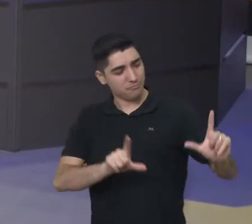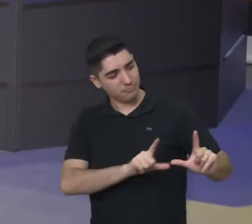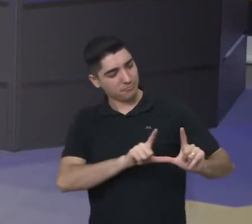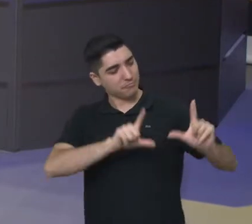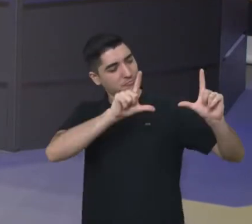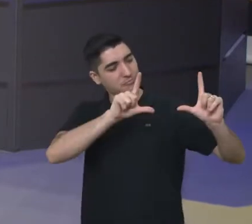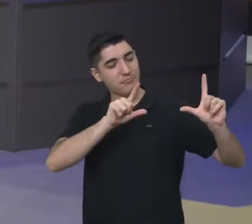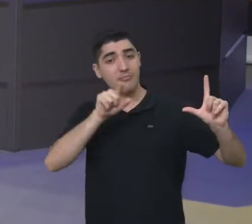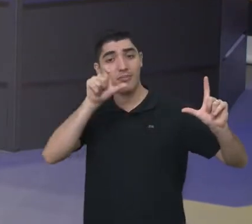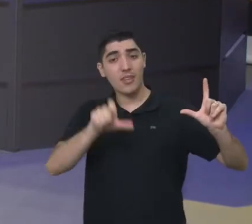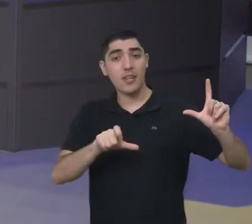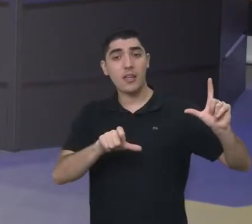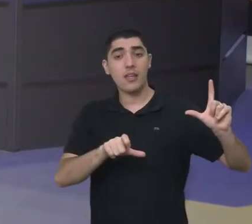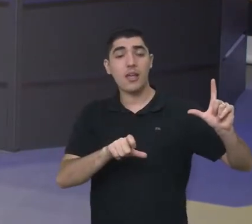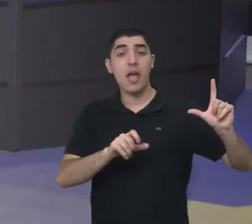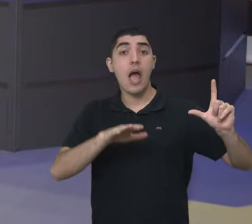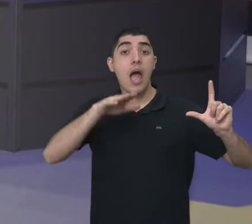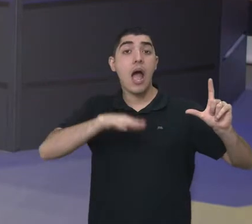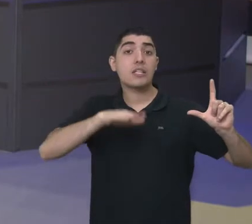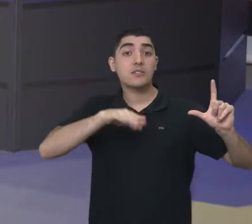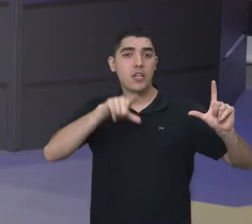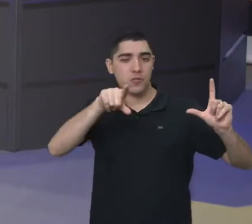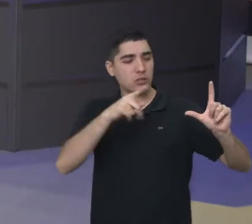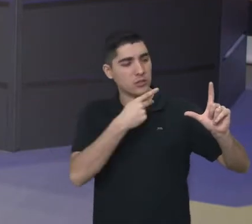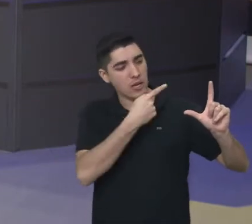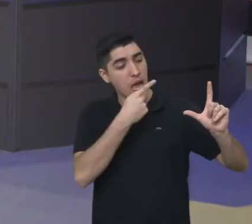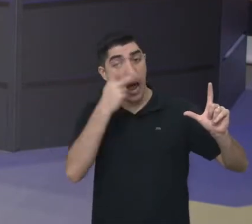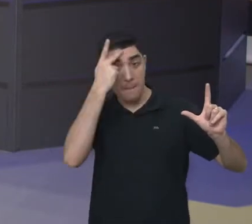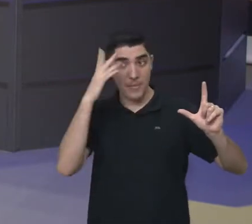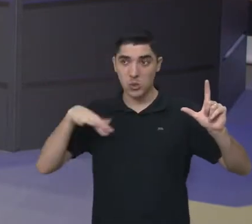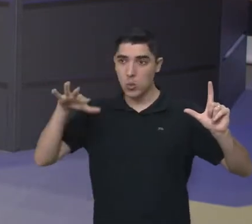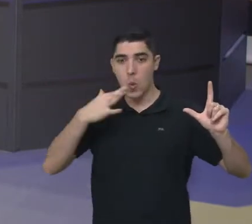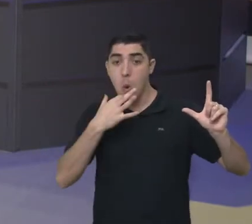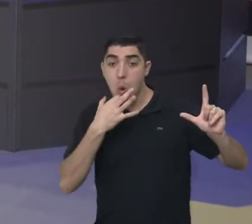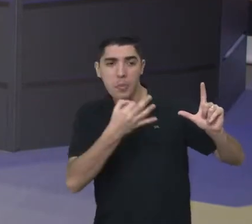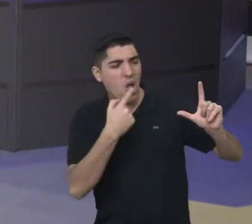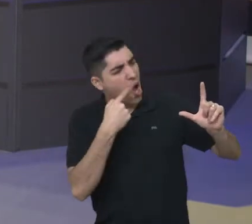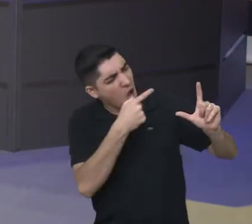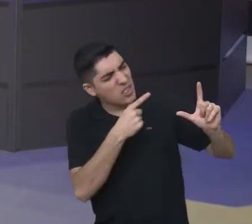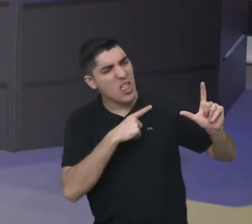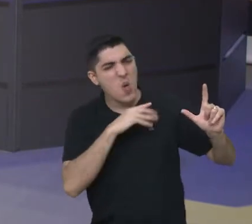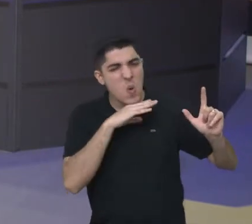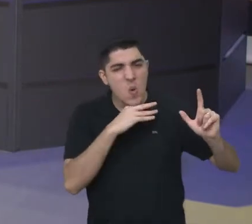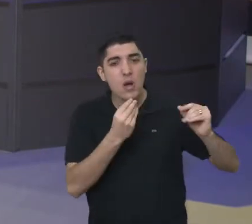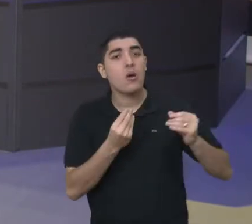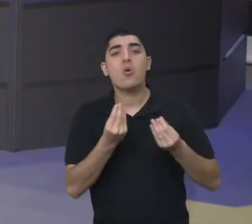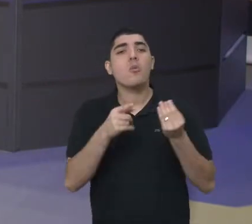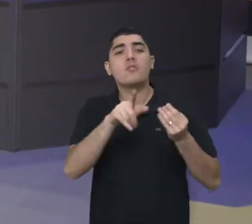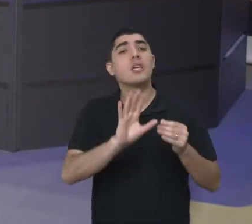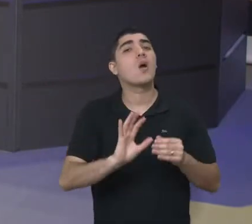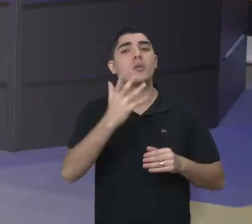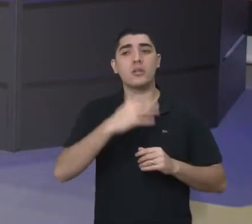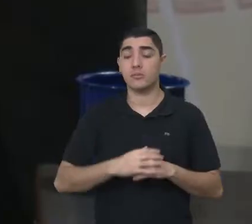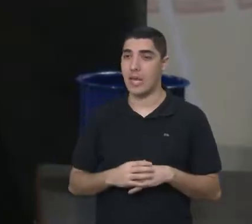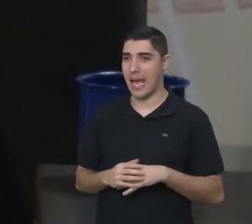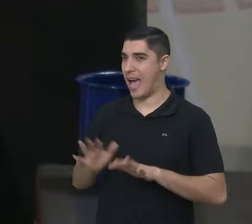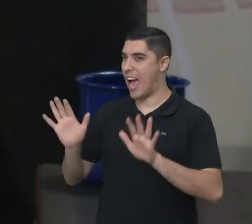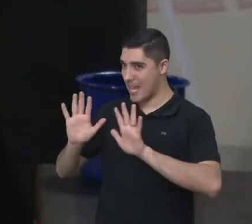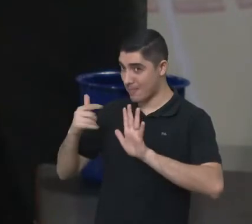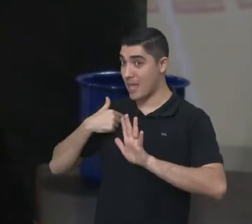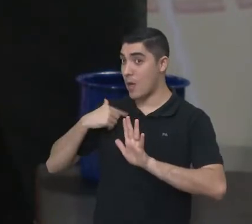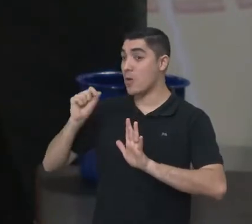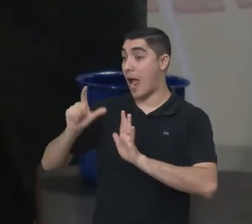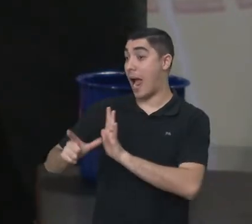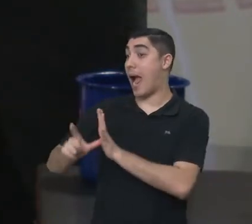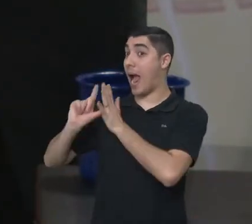seu momento de criação, vem uma opinião. Como é que você lida com isso? Então, eu já procuro anteceder esse problema, para